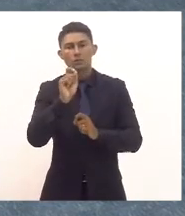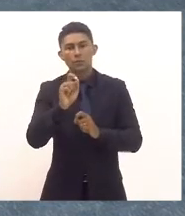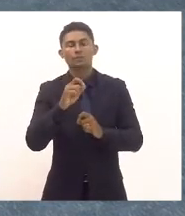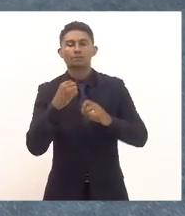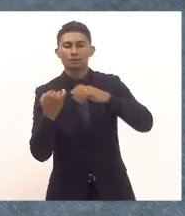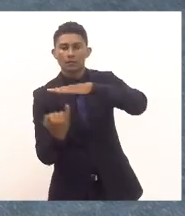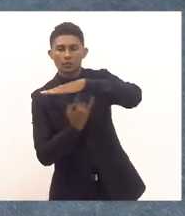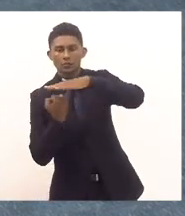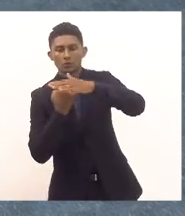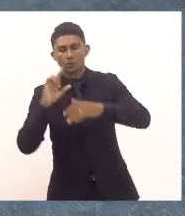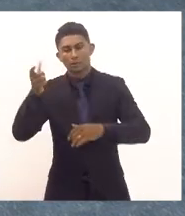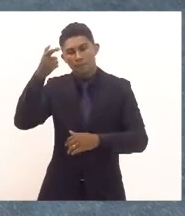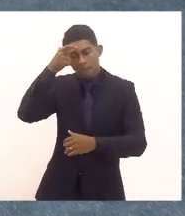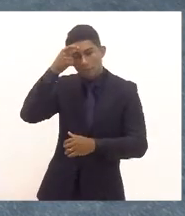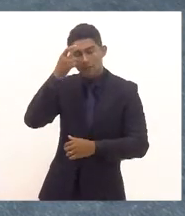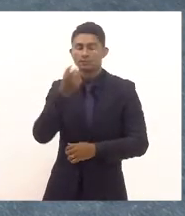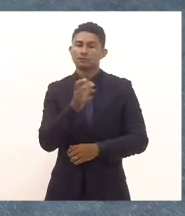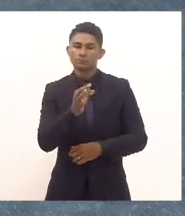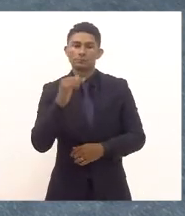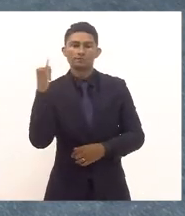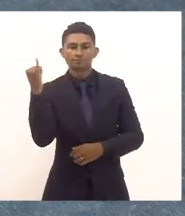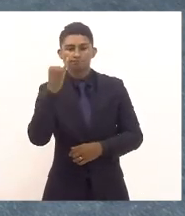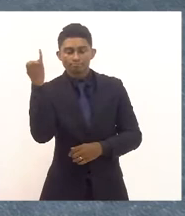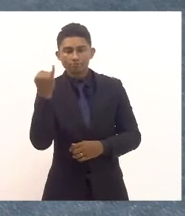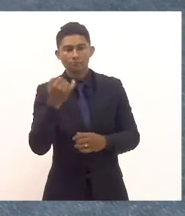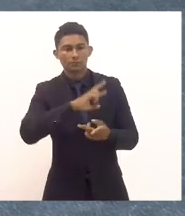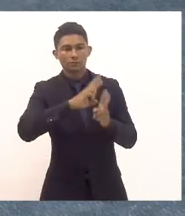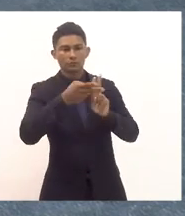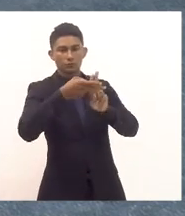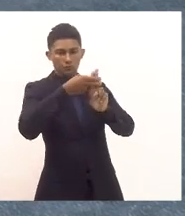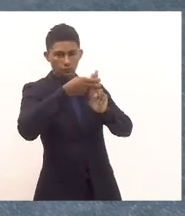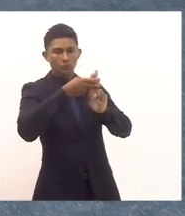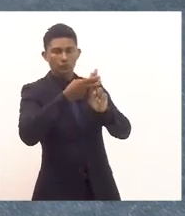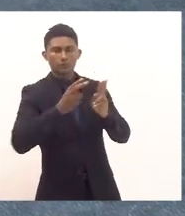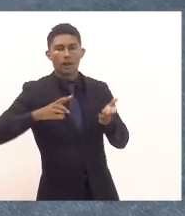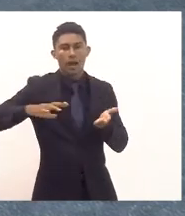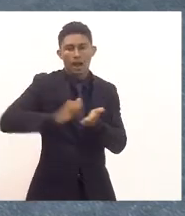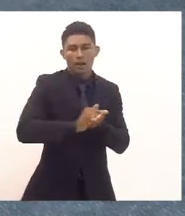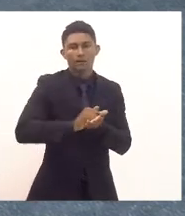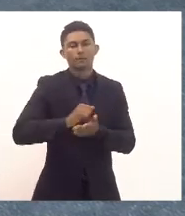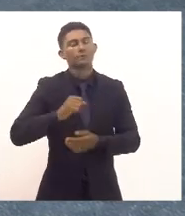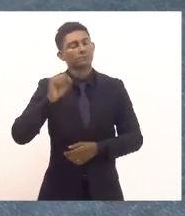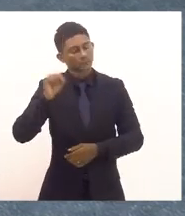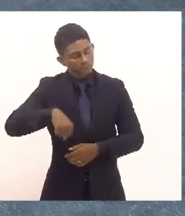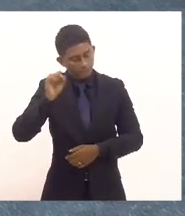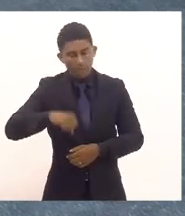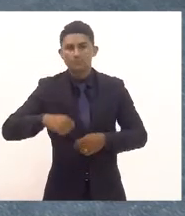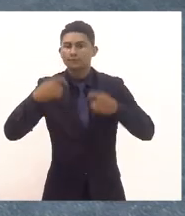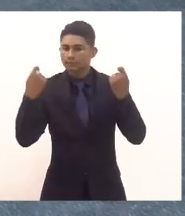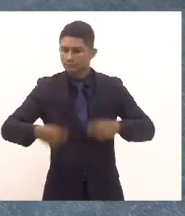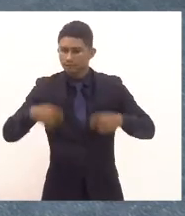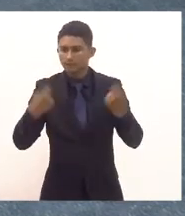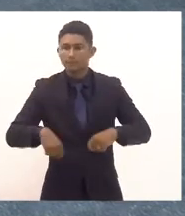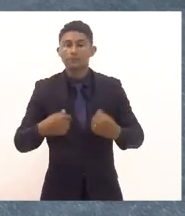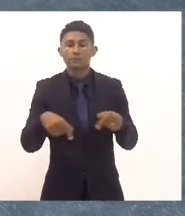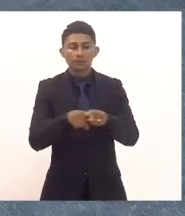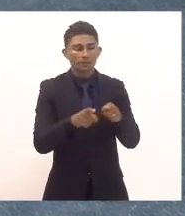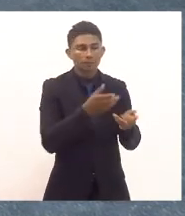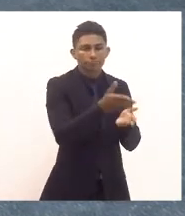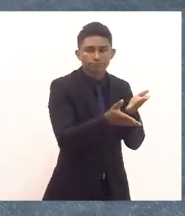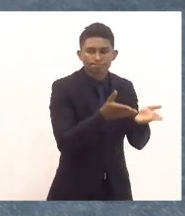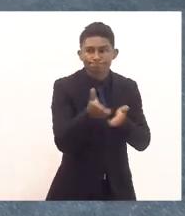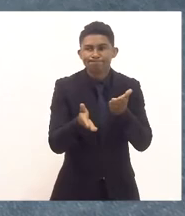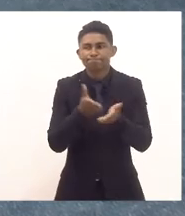e devem ciência cadastrados no Sistema Único de Saúde e Deve sim ter um atendimento